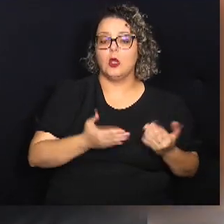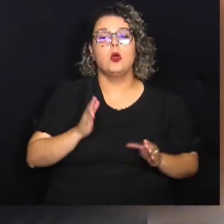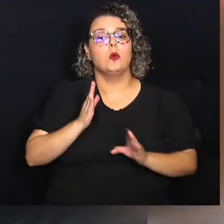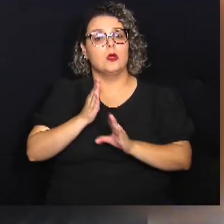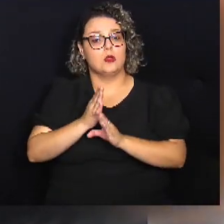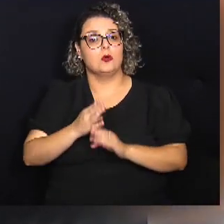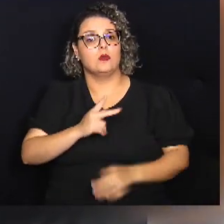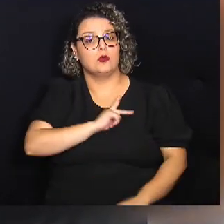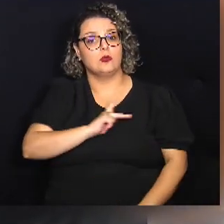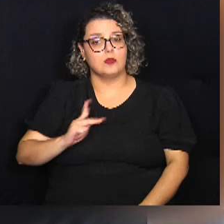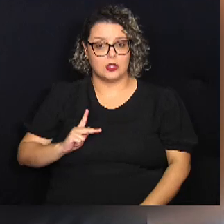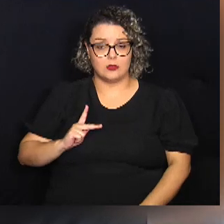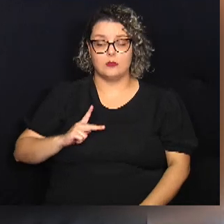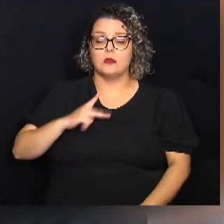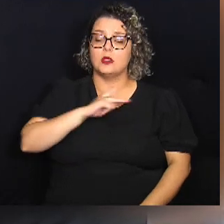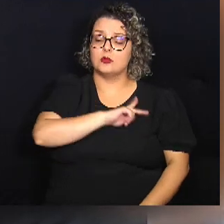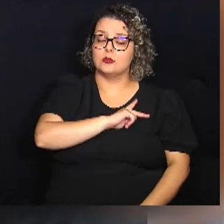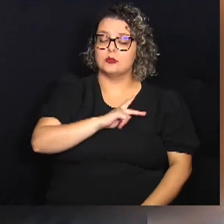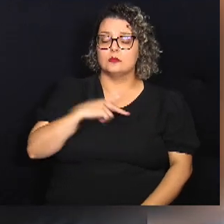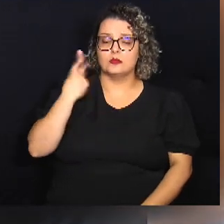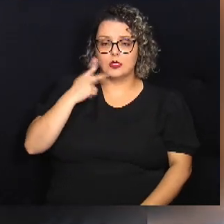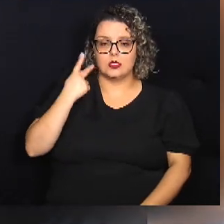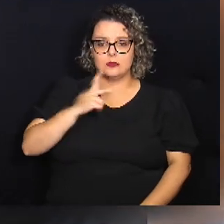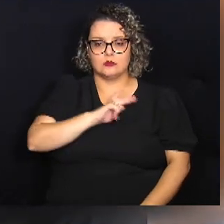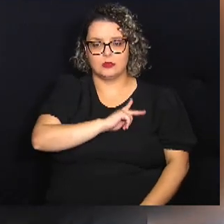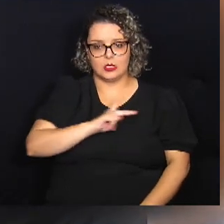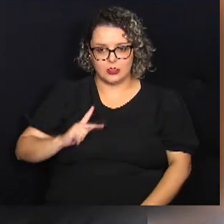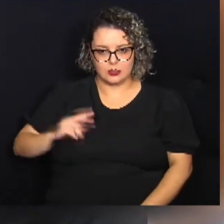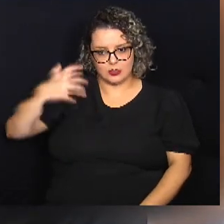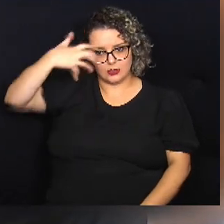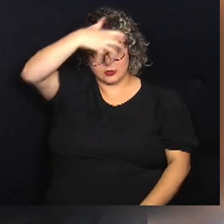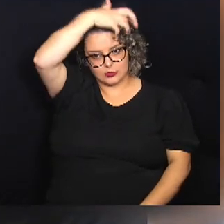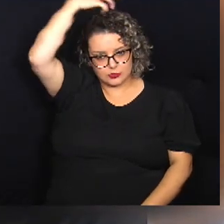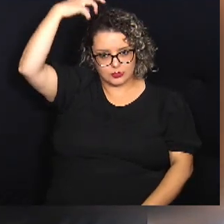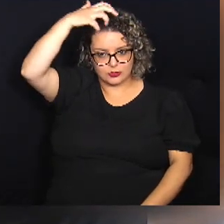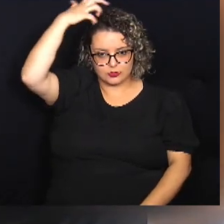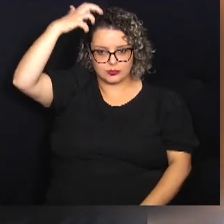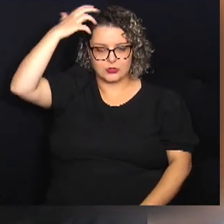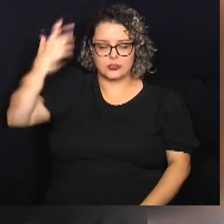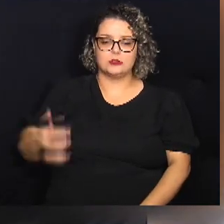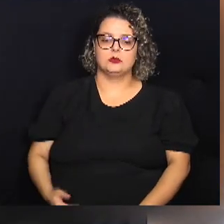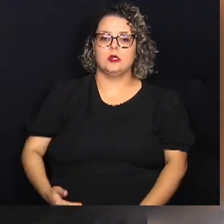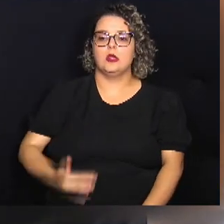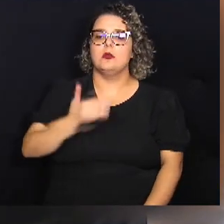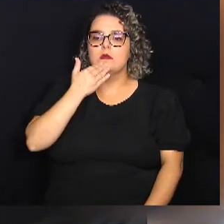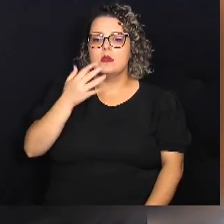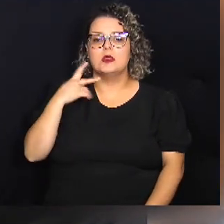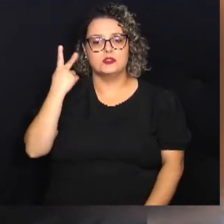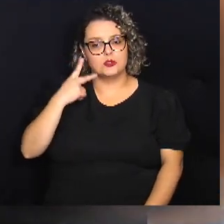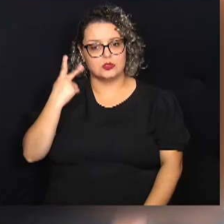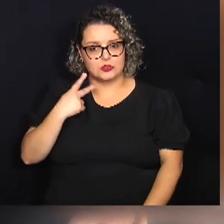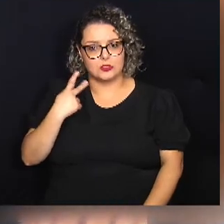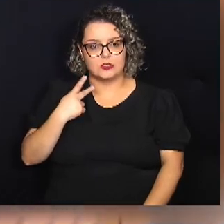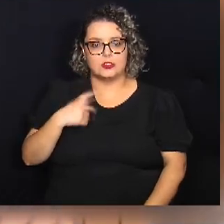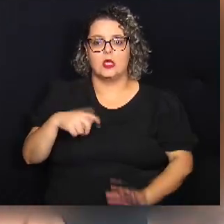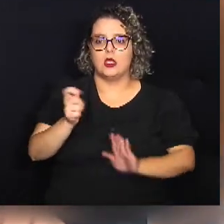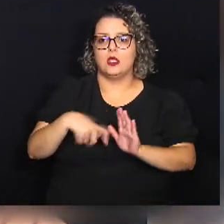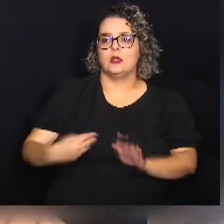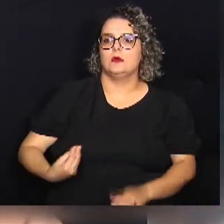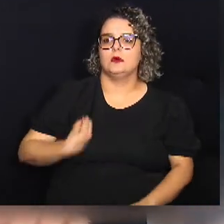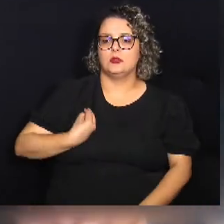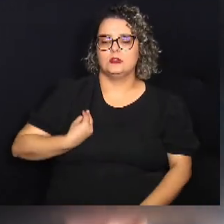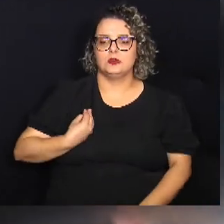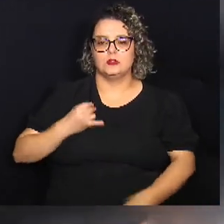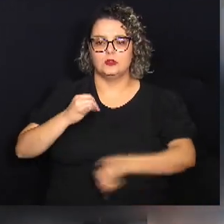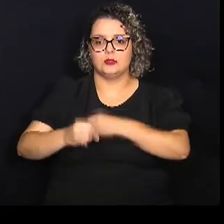foi presidido pelo presidente Douglas Ribeiro. Seguindo, solicito aos senhores vereadores que registrem sua presença